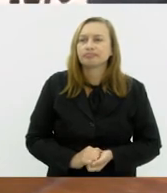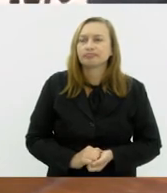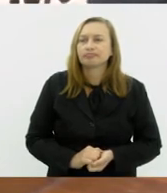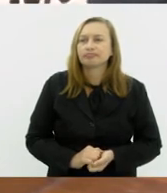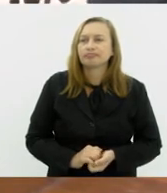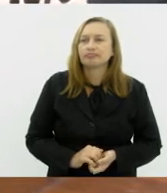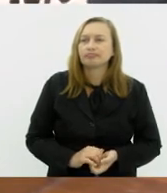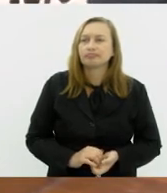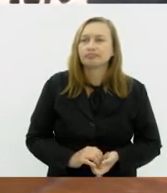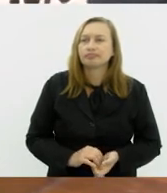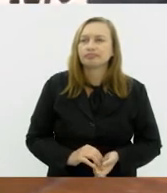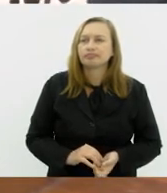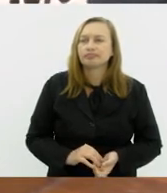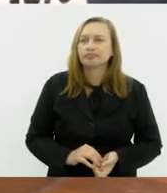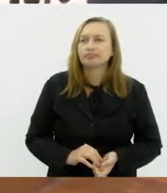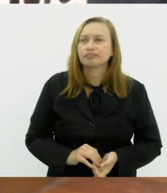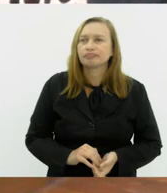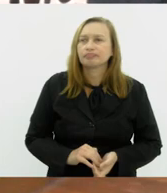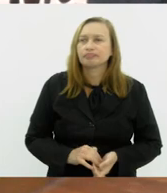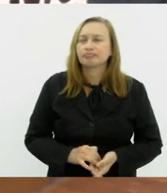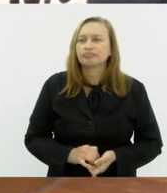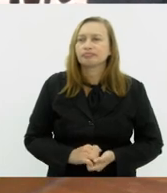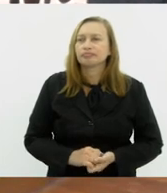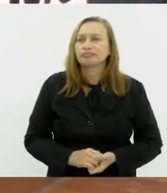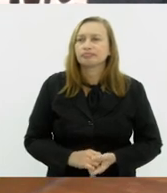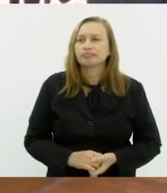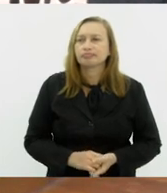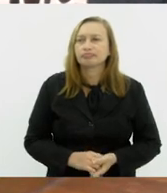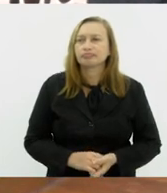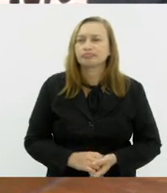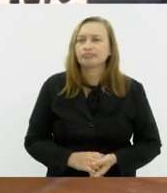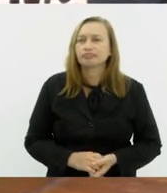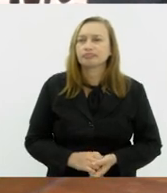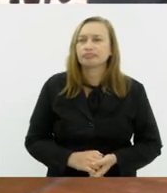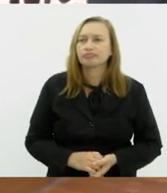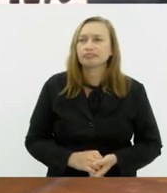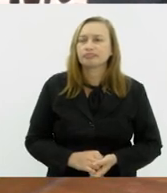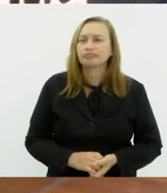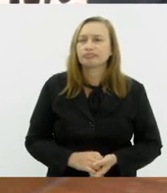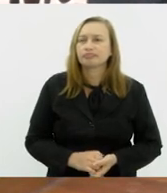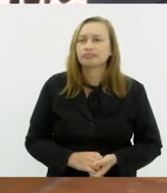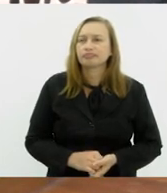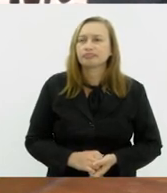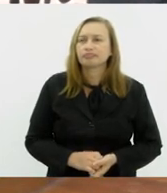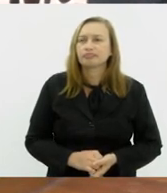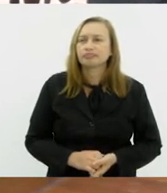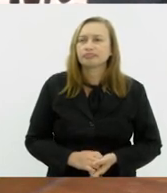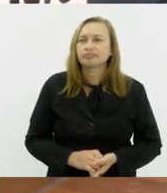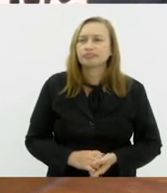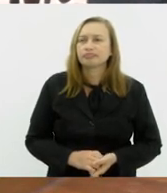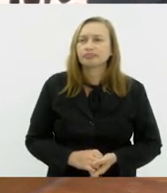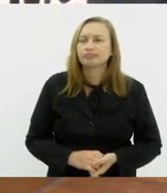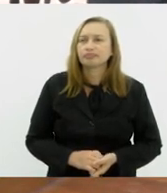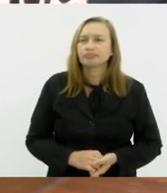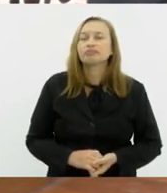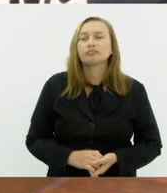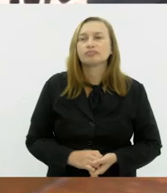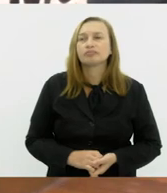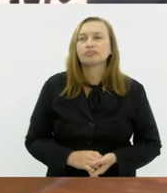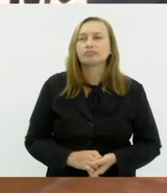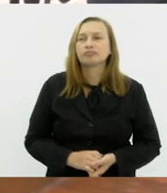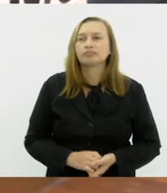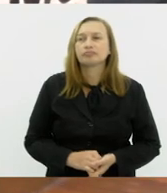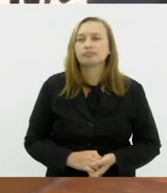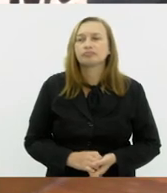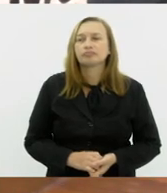Vamos... Vamos ouvir, vamos ouvir. Né? E também